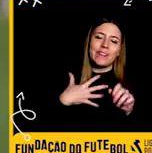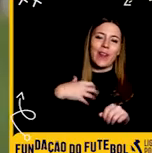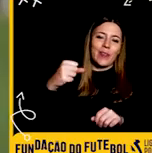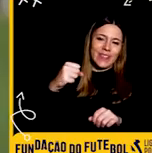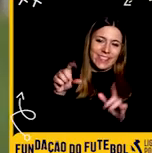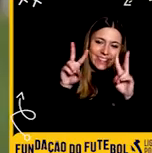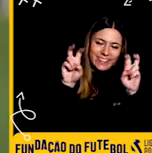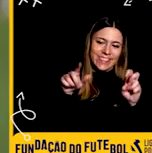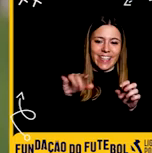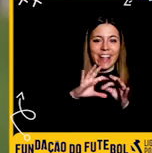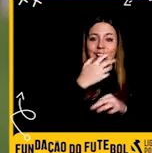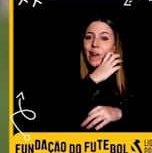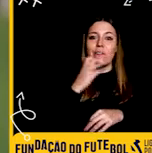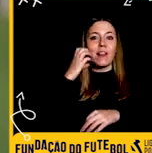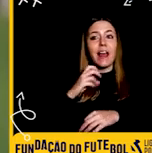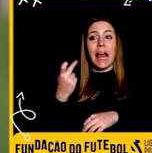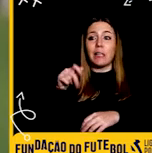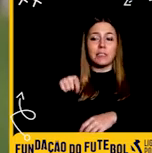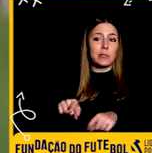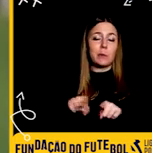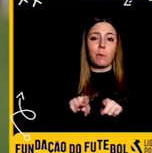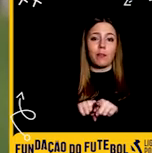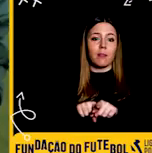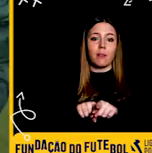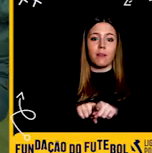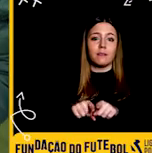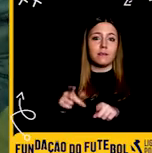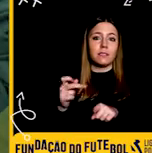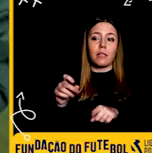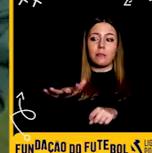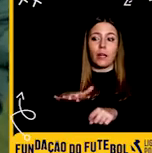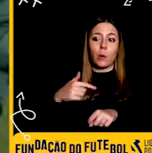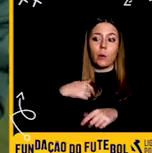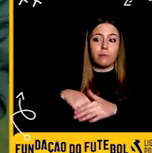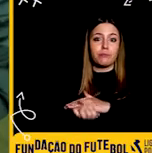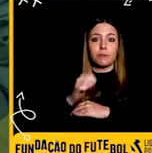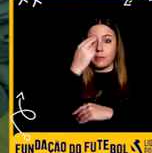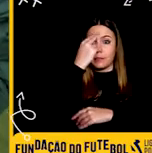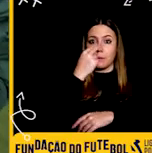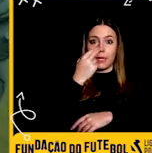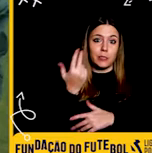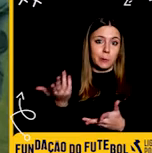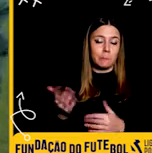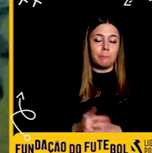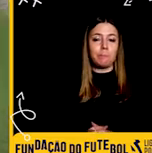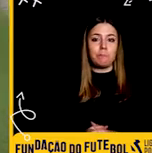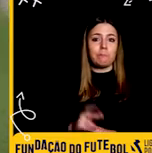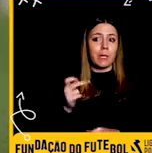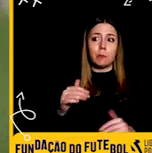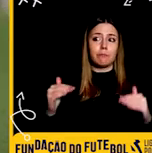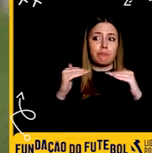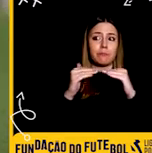Covilhã, tenho tantos anos aqui como anos na minha terra natal, de Guimarães, onde sou